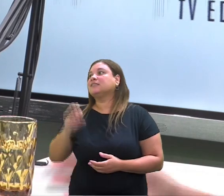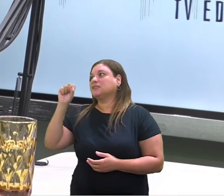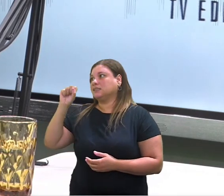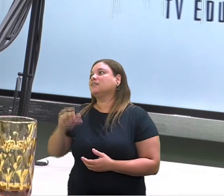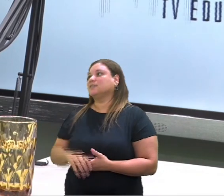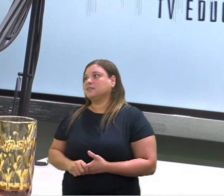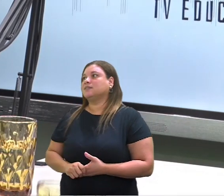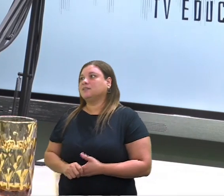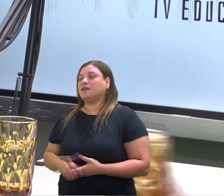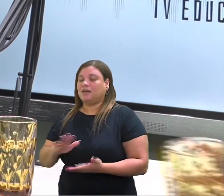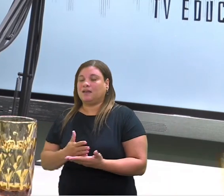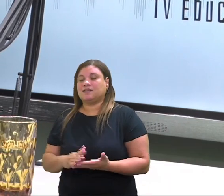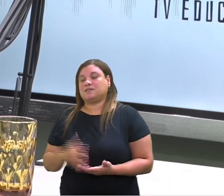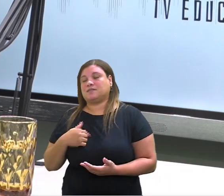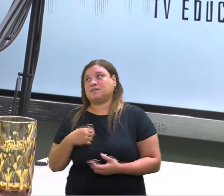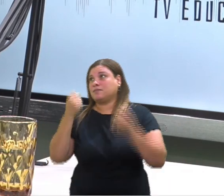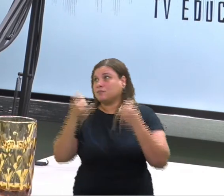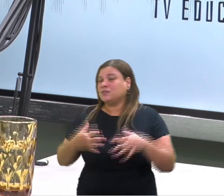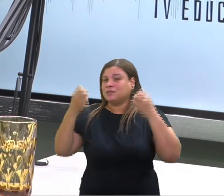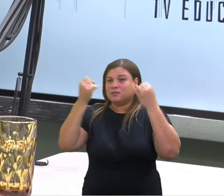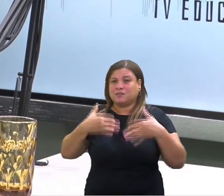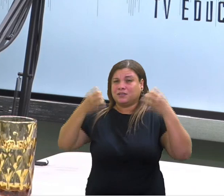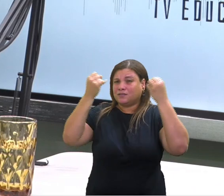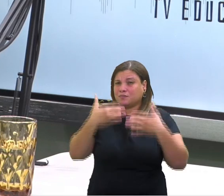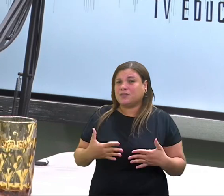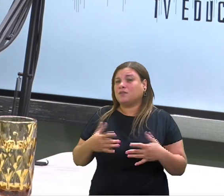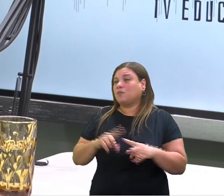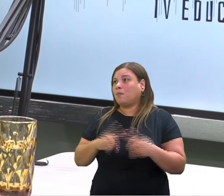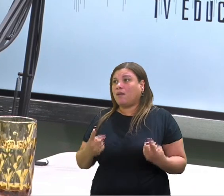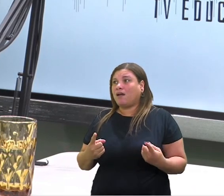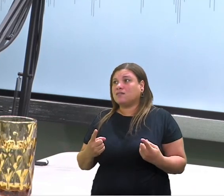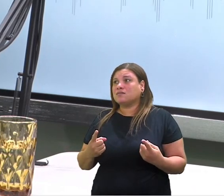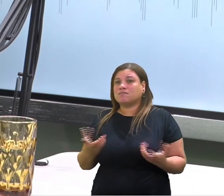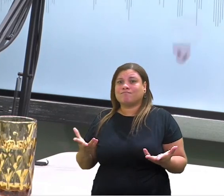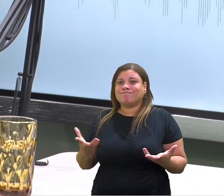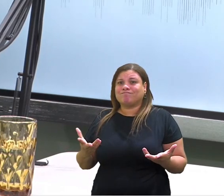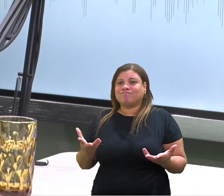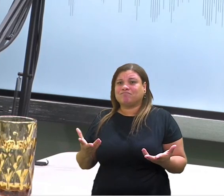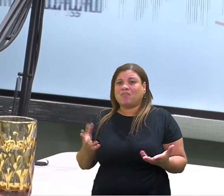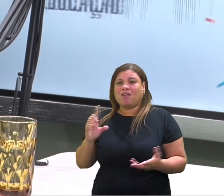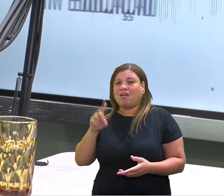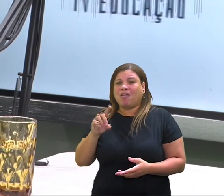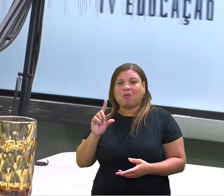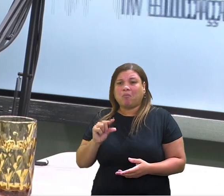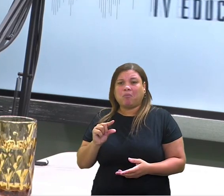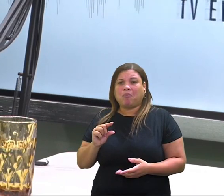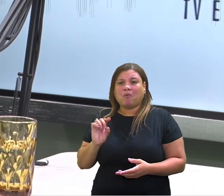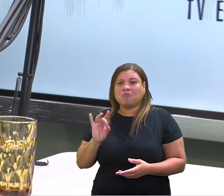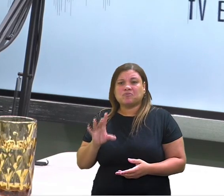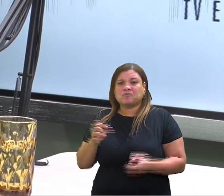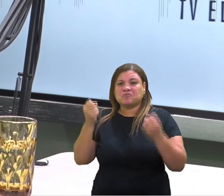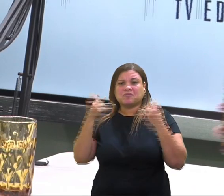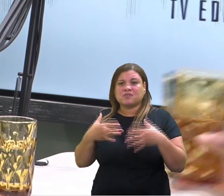falo, muitas vezes não é o suficiente. Igual o projeto PM Mirim, por exemplo, é o aluno que é o polícia.